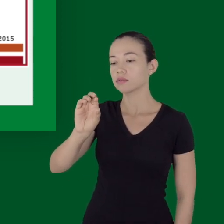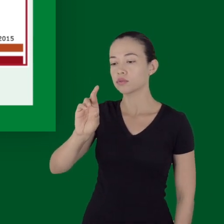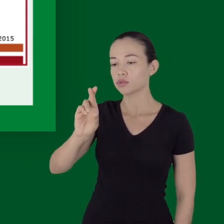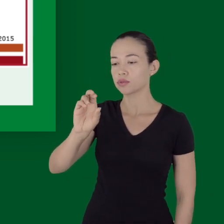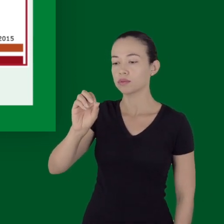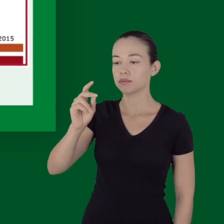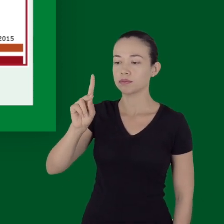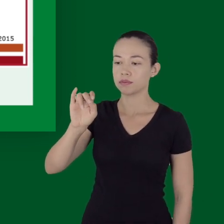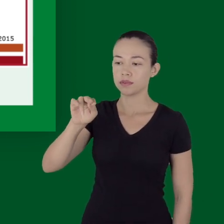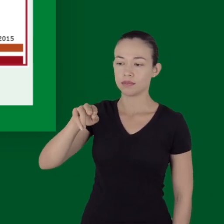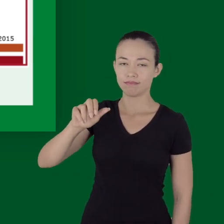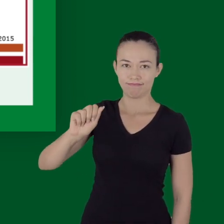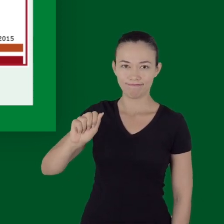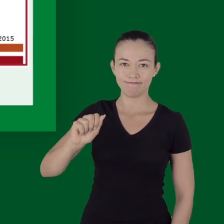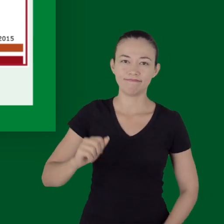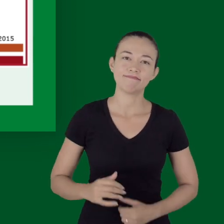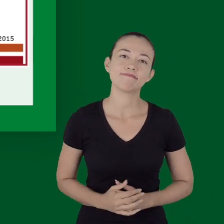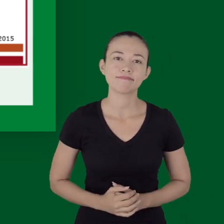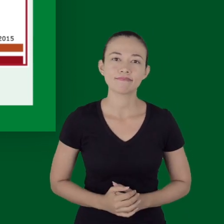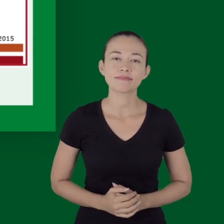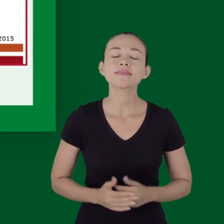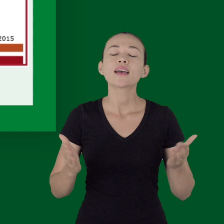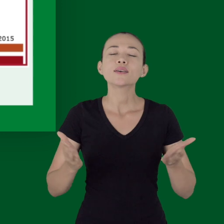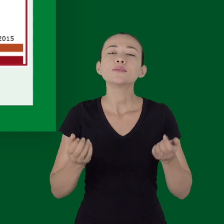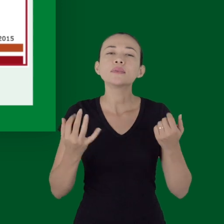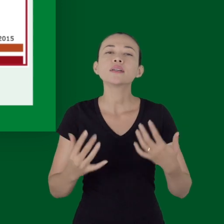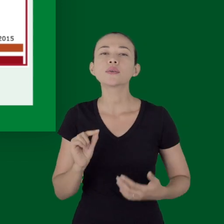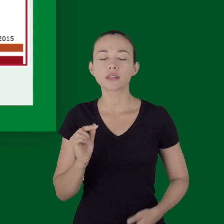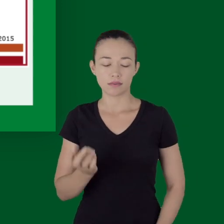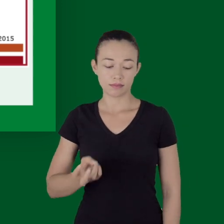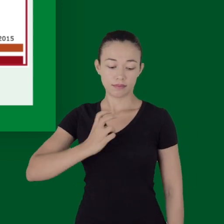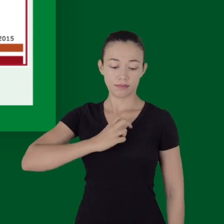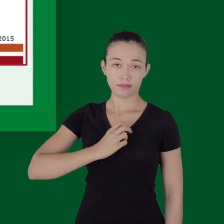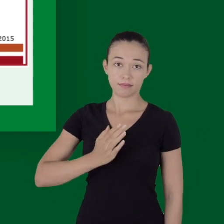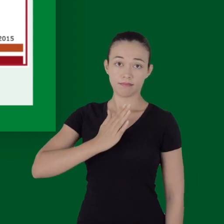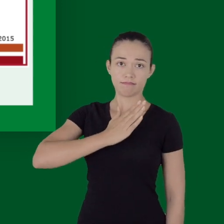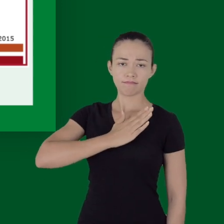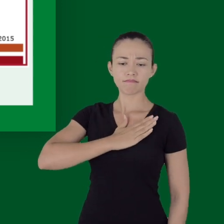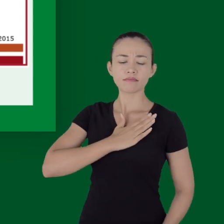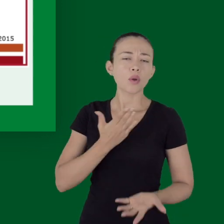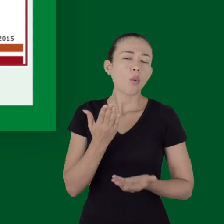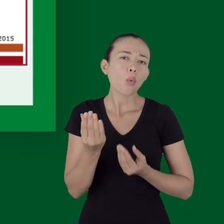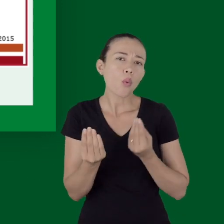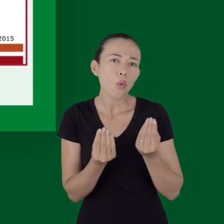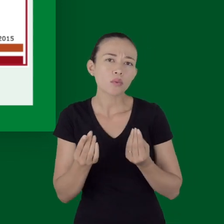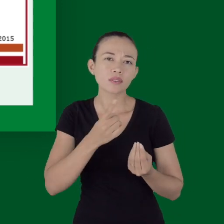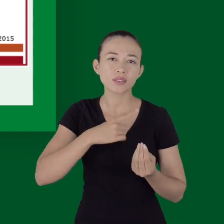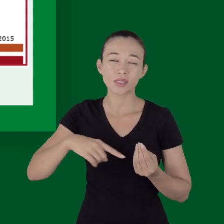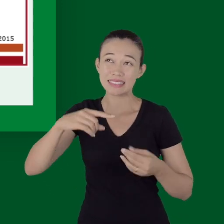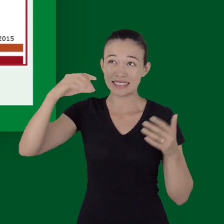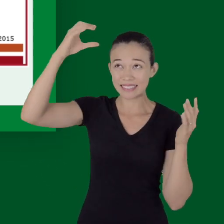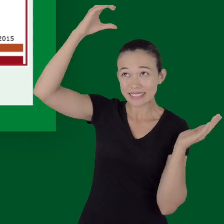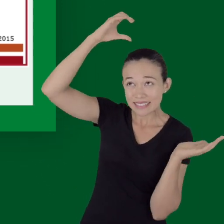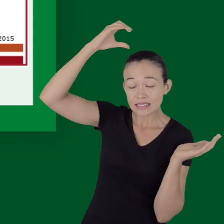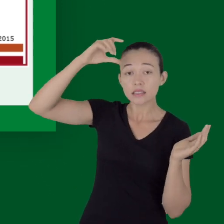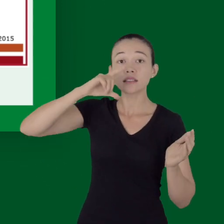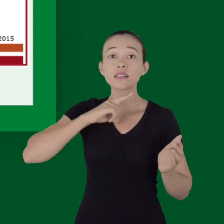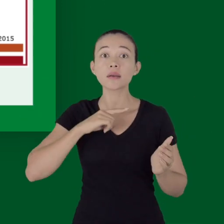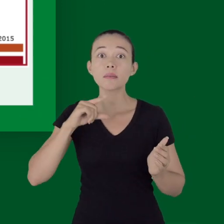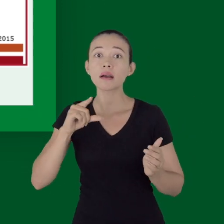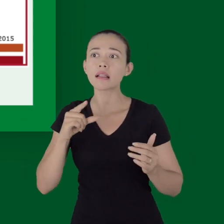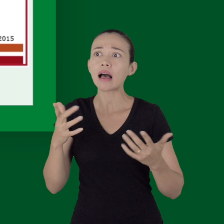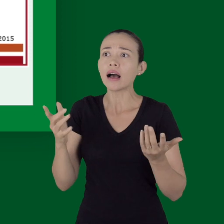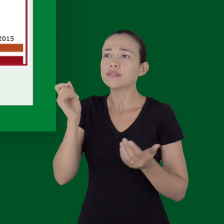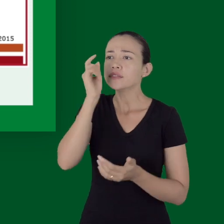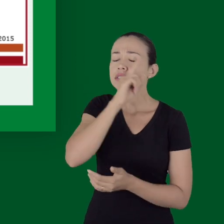falar um pouquinho agora de como instalar o marcapasso transcutâneo, né? Que a gente tem bastante dúvida, mas que não tem muito segredo.